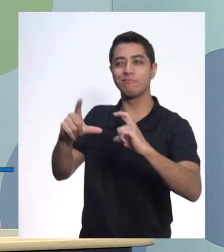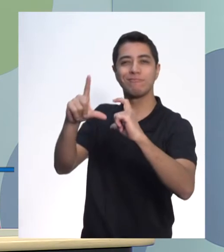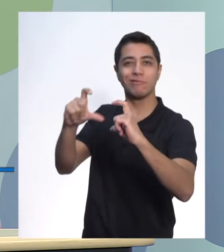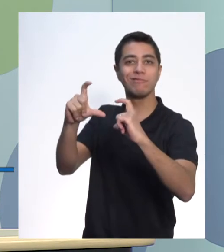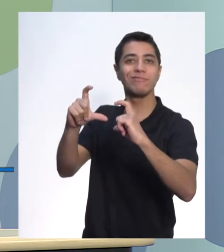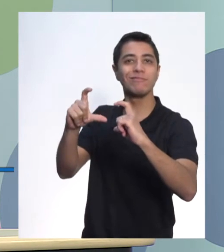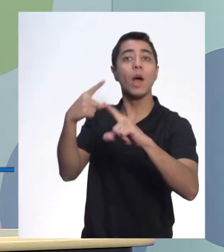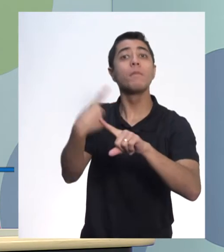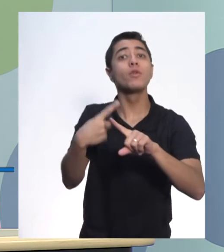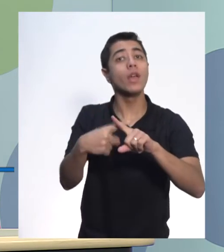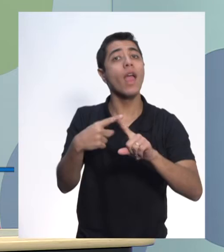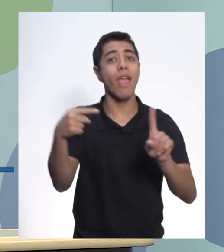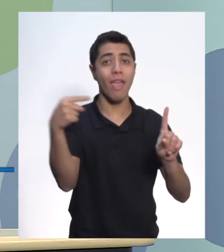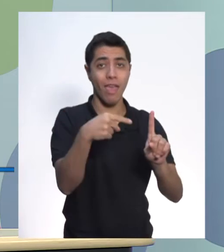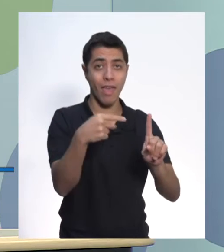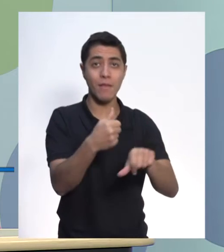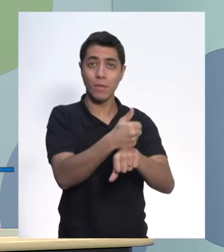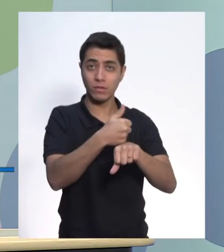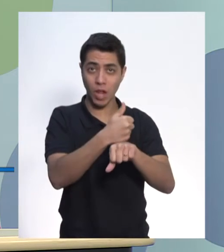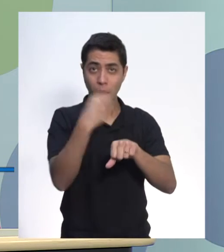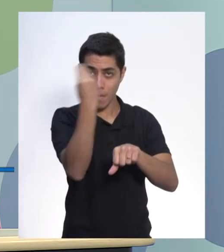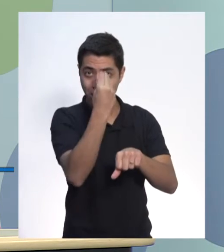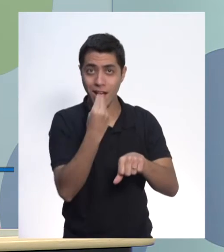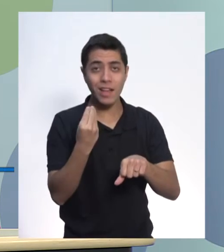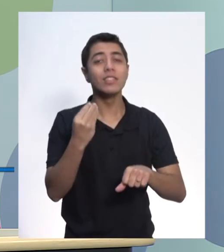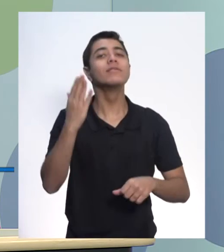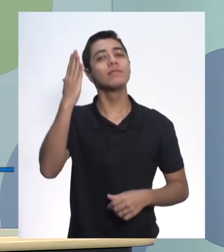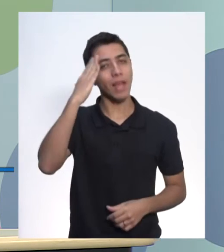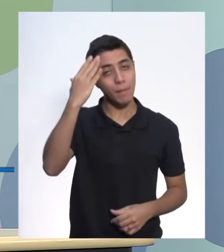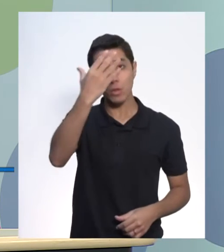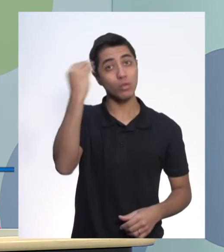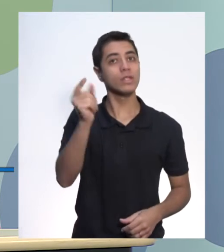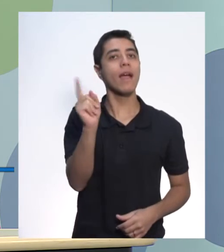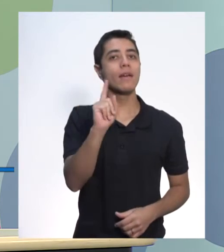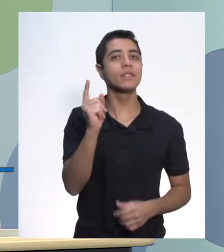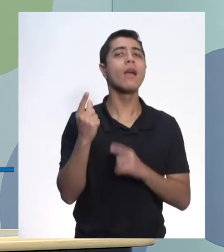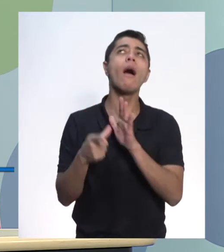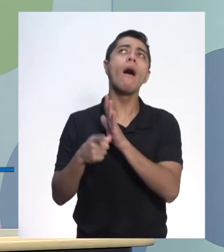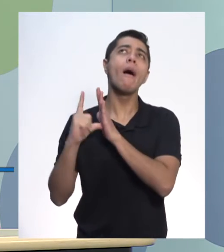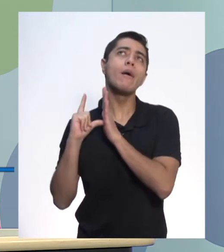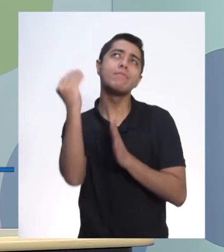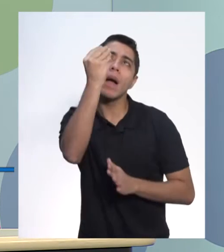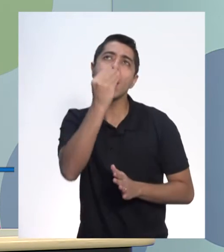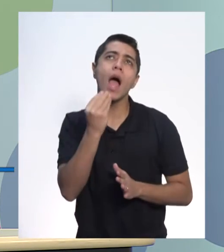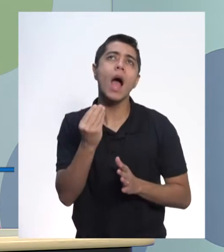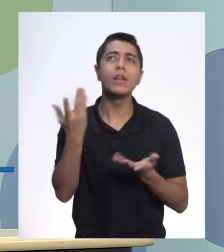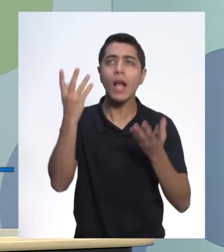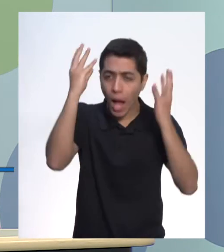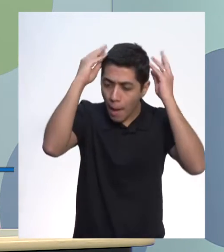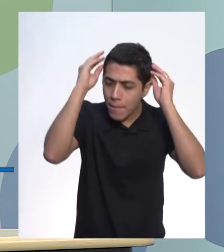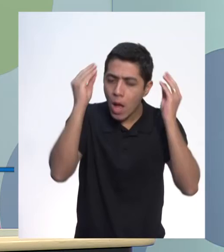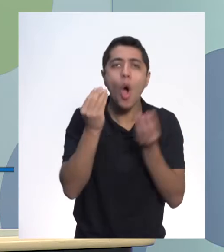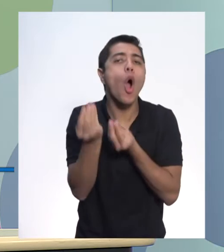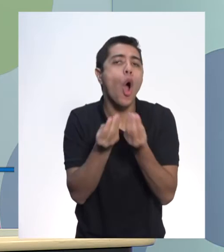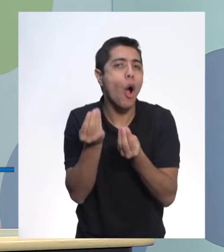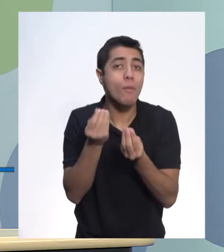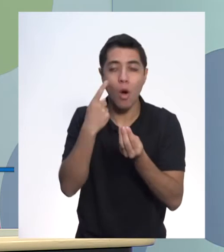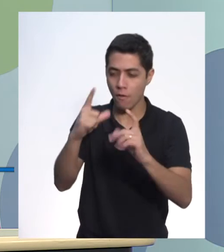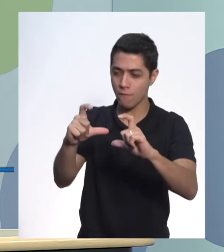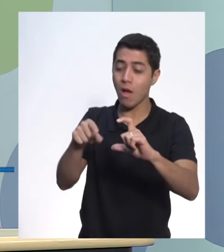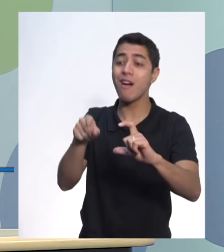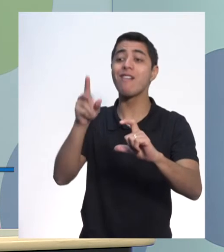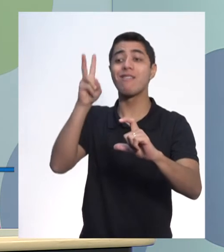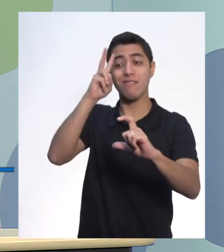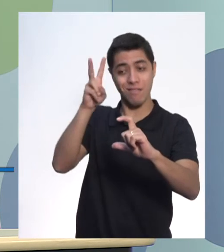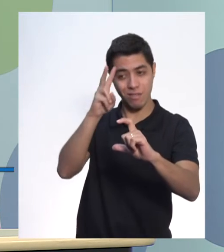de referência, tem que saber, eu vou fazer aquela maquiagem exatamente daquela forma, o cabelo tem que estar daquele modo para ser aquele